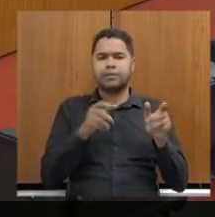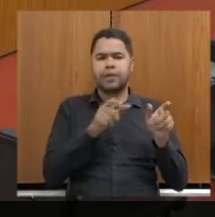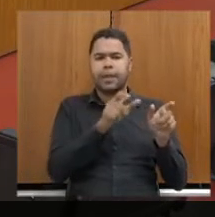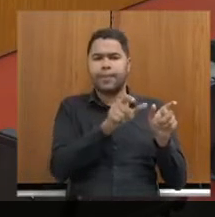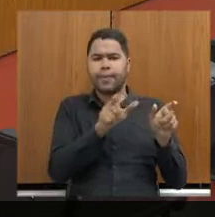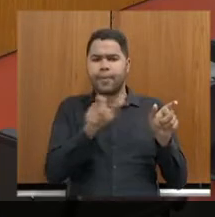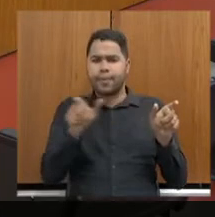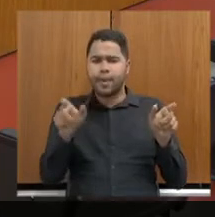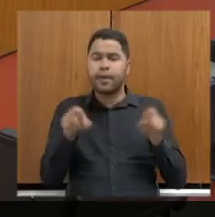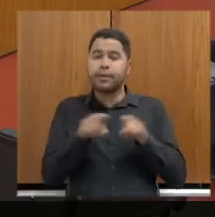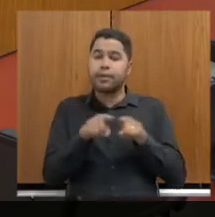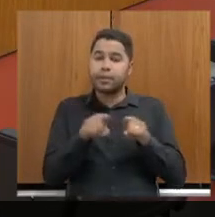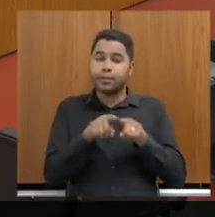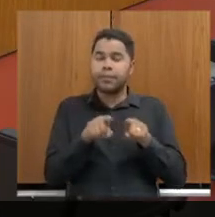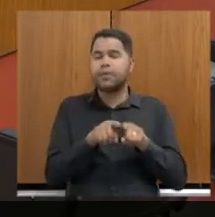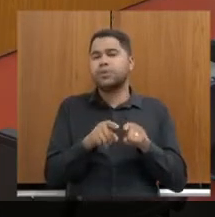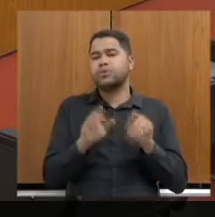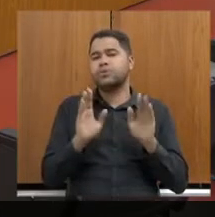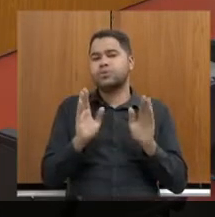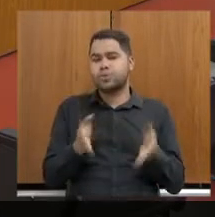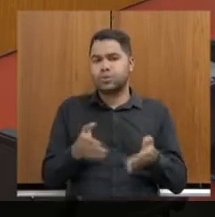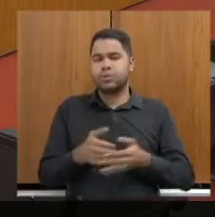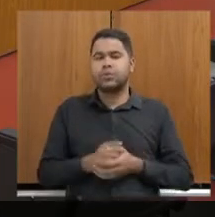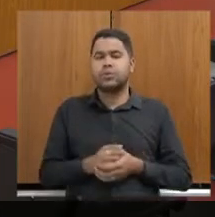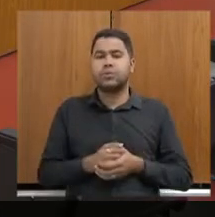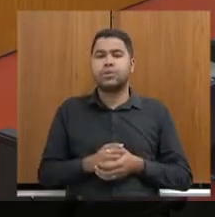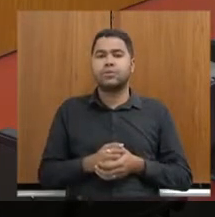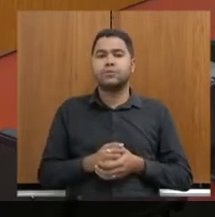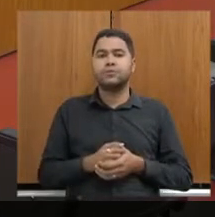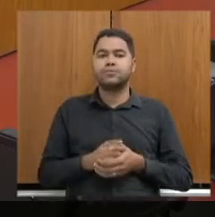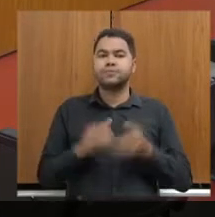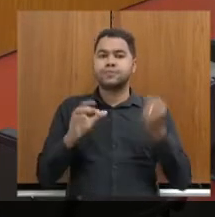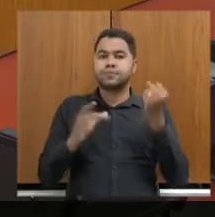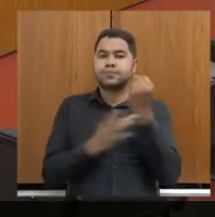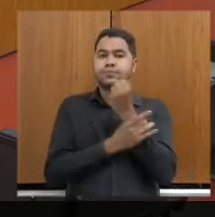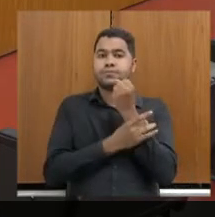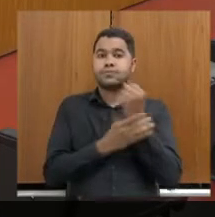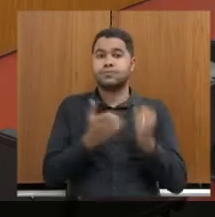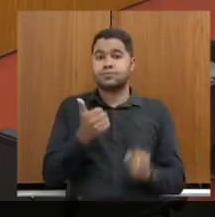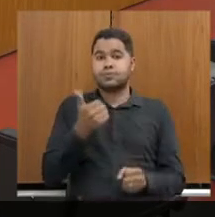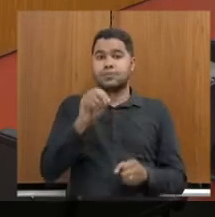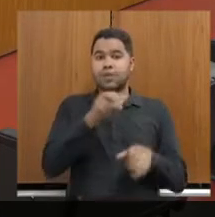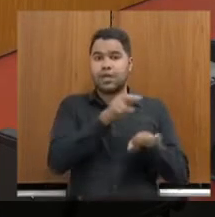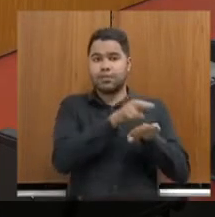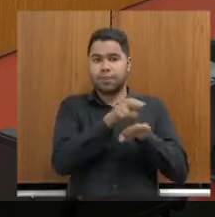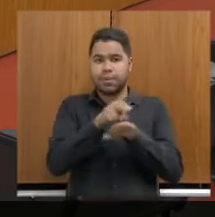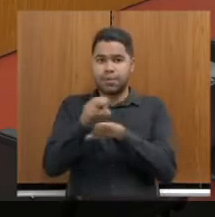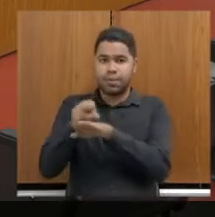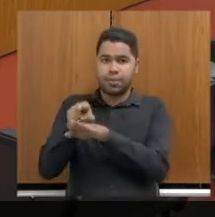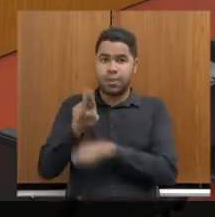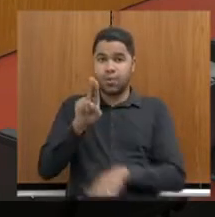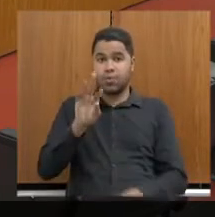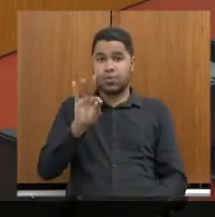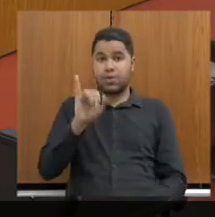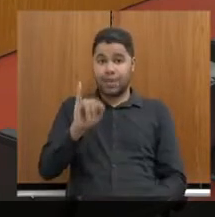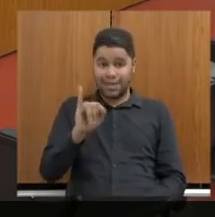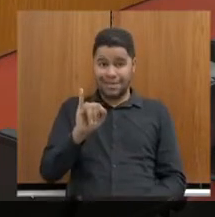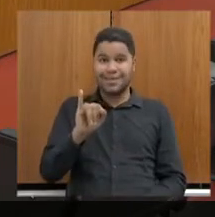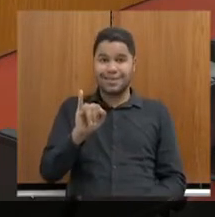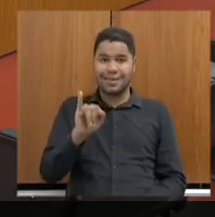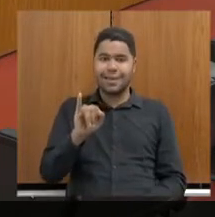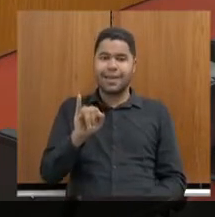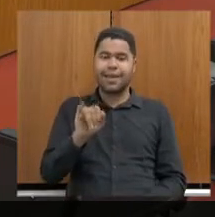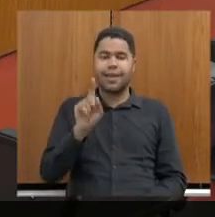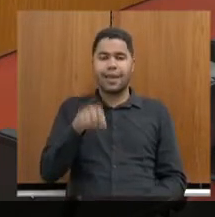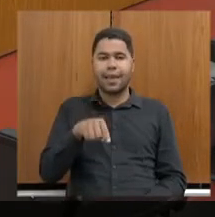infantil teremos já temos né a garantia de dez leitos de UTI pediátrica no hospital municipal